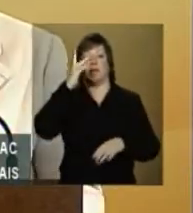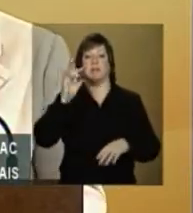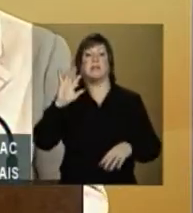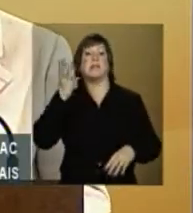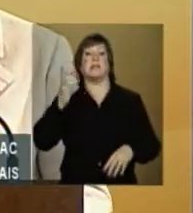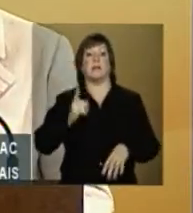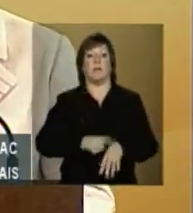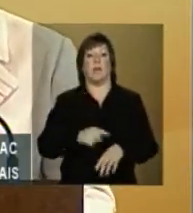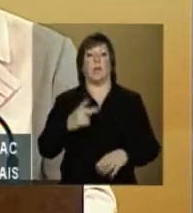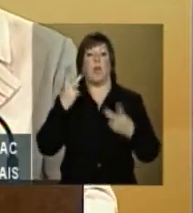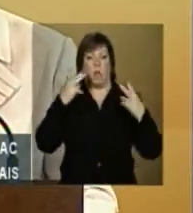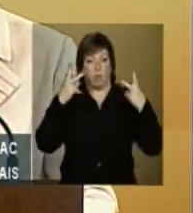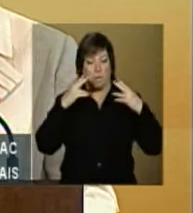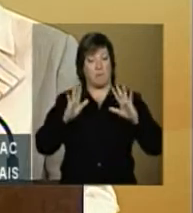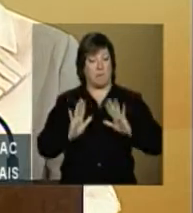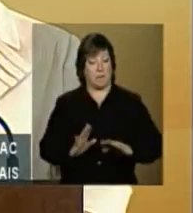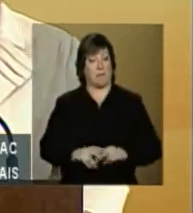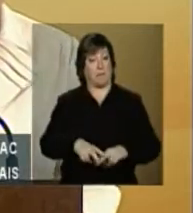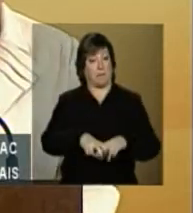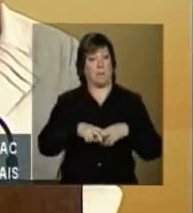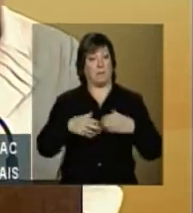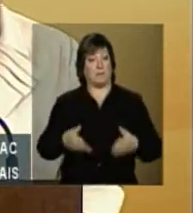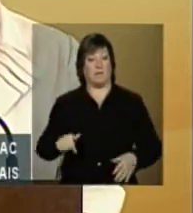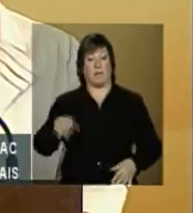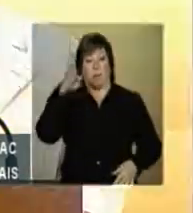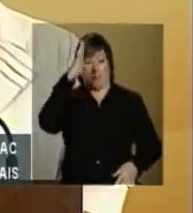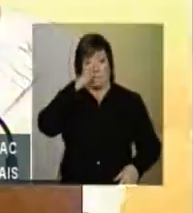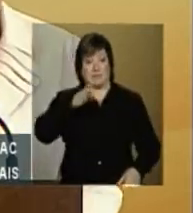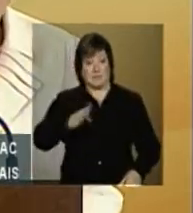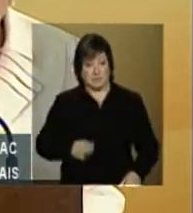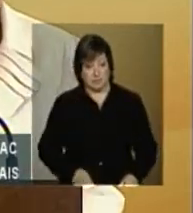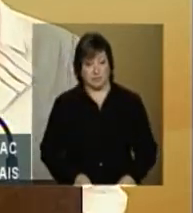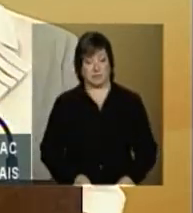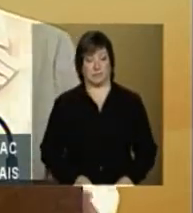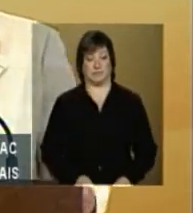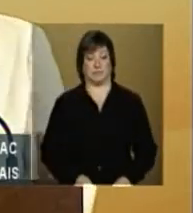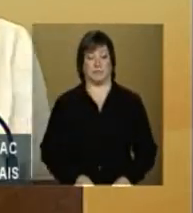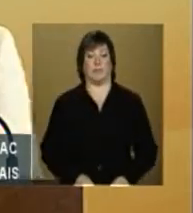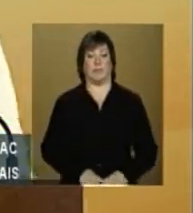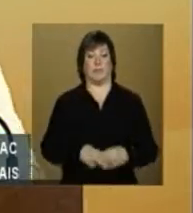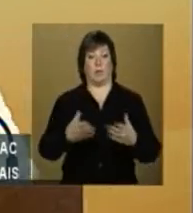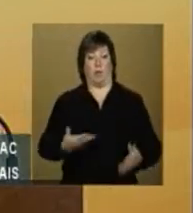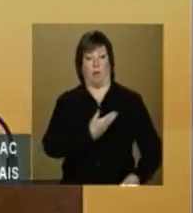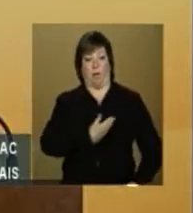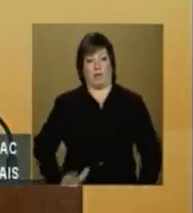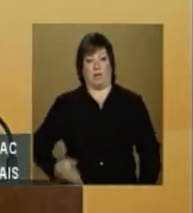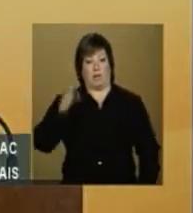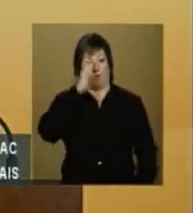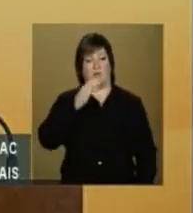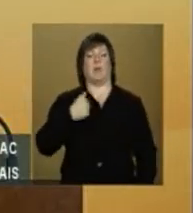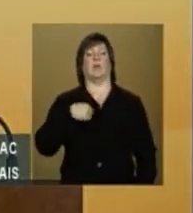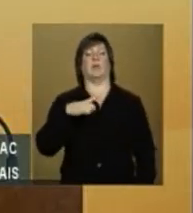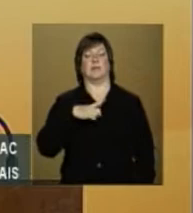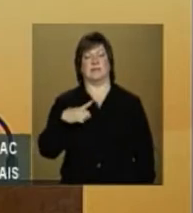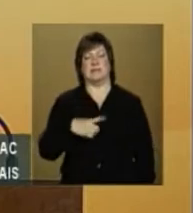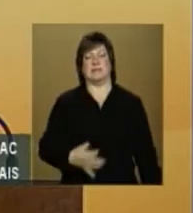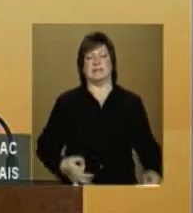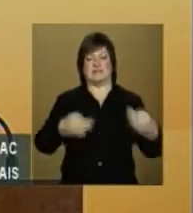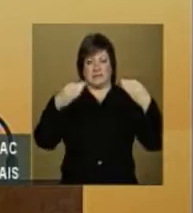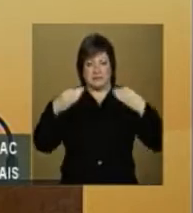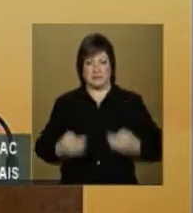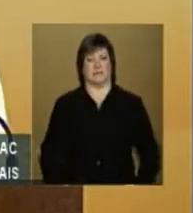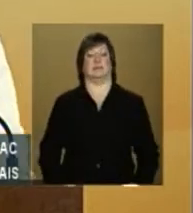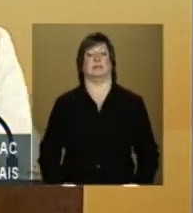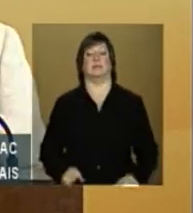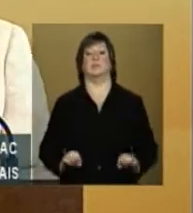normais. Por isso, o Brasil, por meio do governo brasileiro, eu tenho certeza,